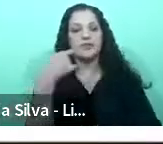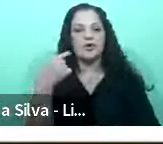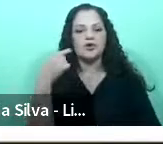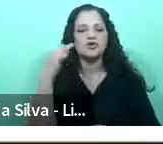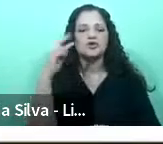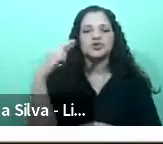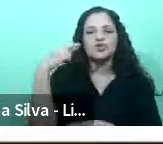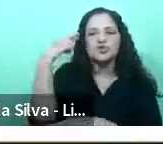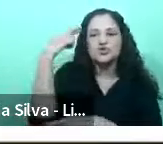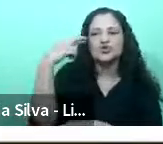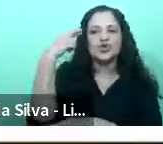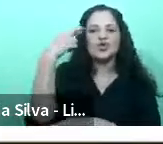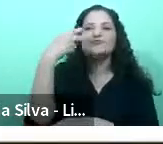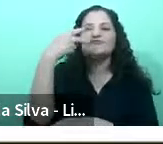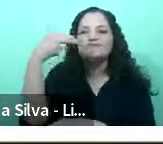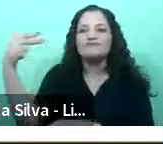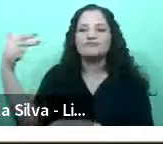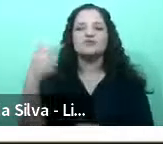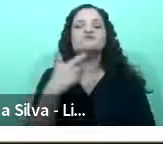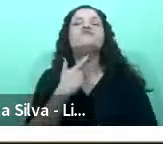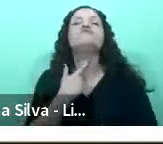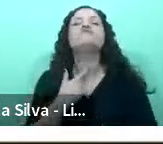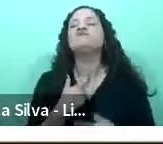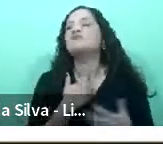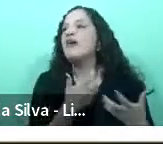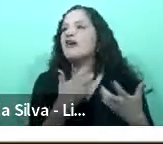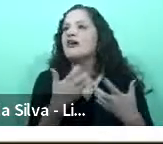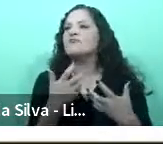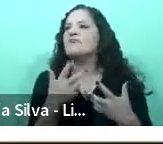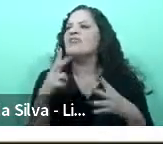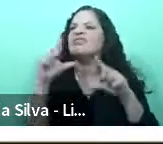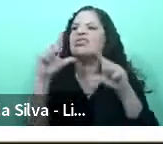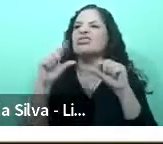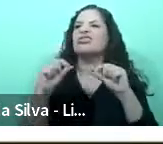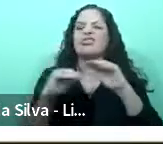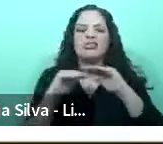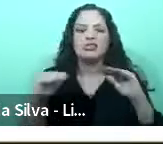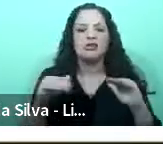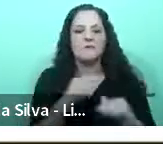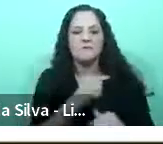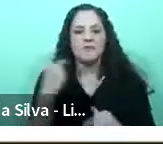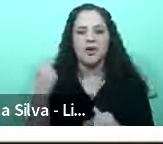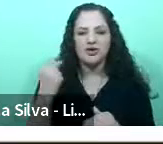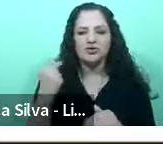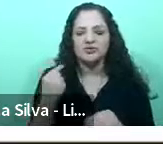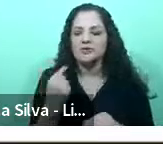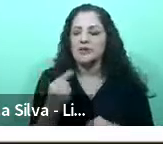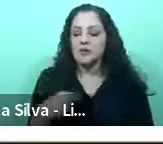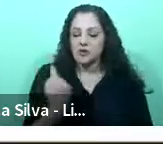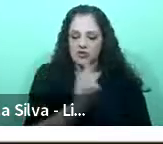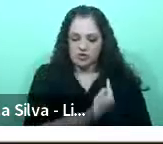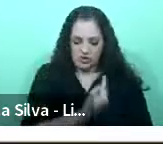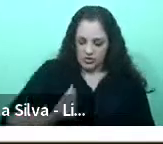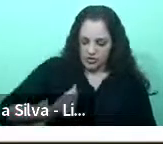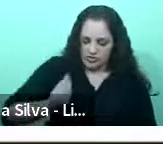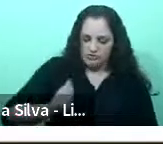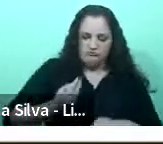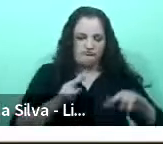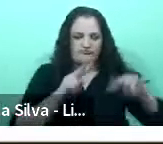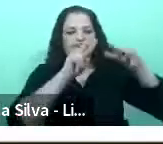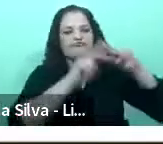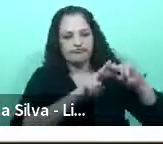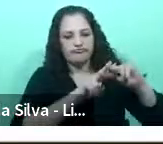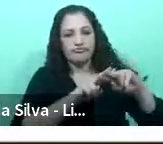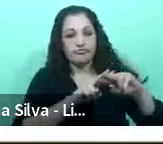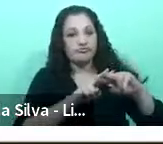dos nossos desejos, das nossas expectativas. Então, a gente vive um aprisionamento das nossas próprias